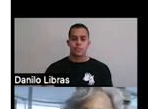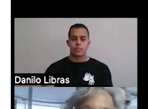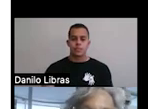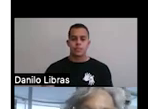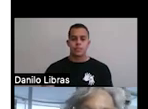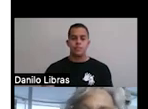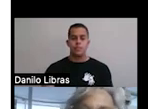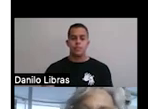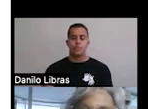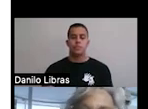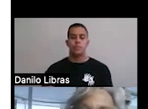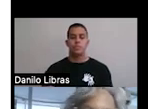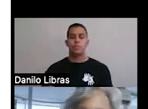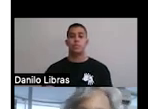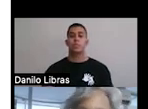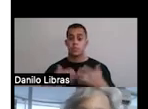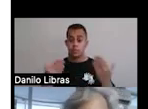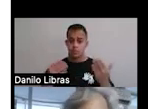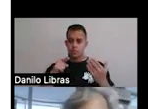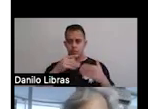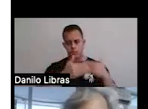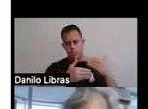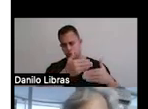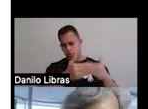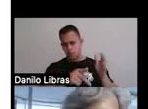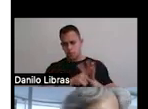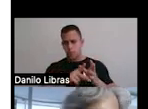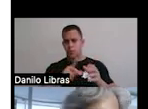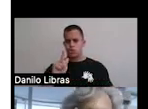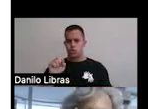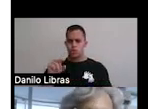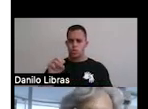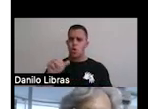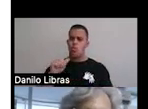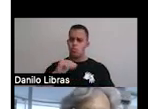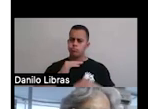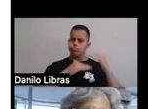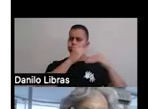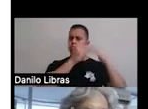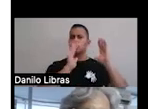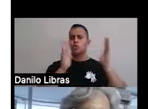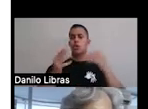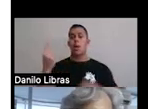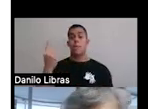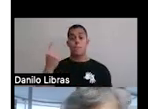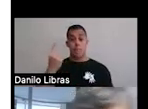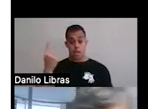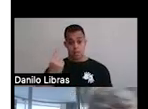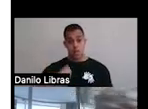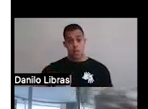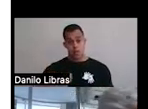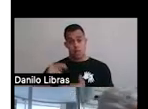Então, esse sequenciamento de genomas tem avançado muito. O primeiro organismo que foi sequenciado quando